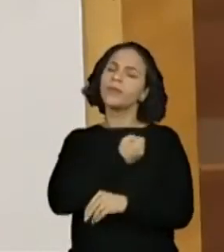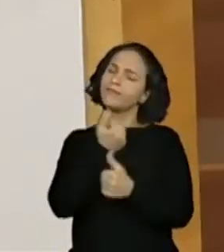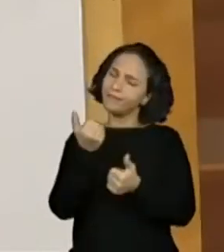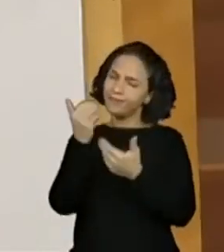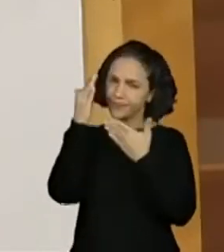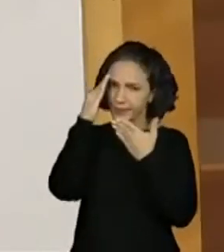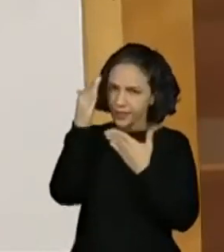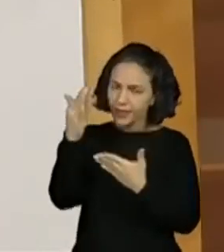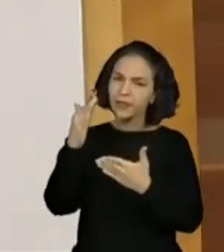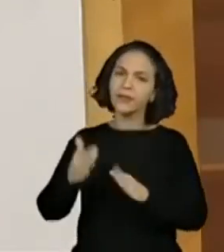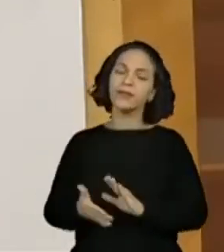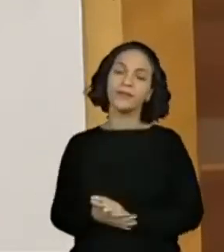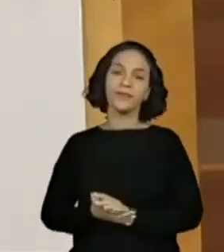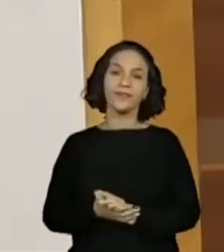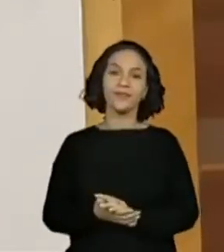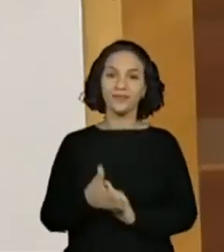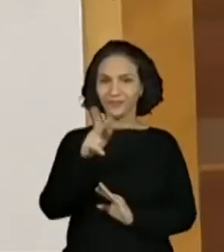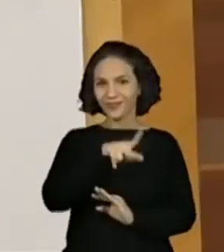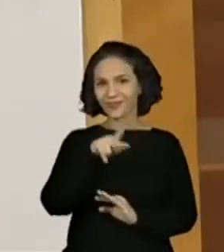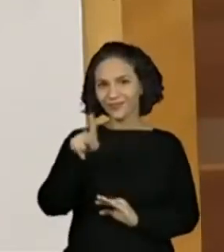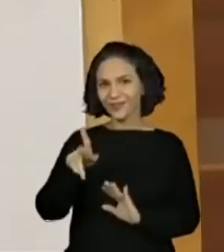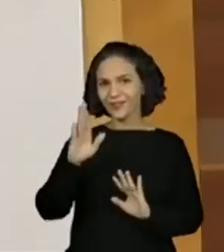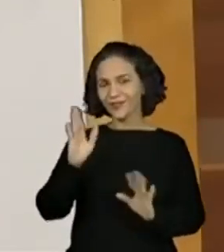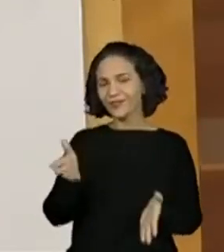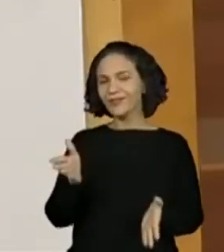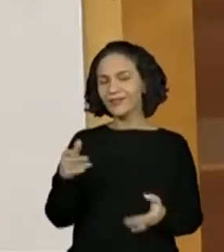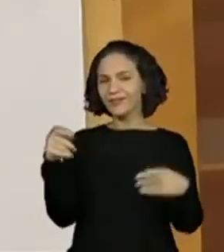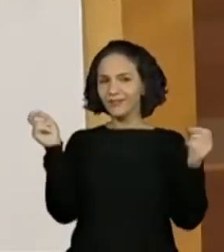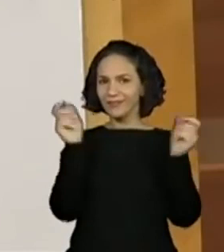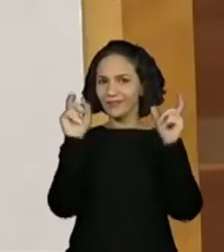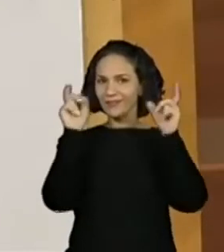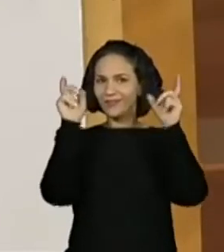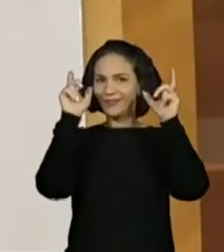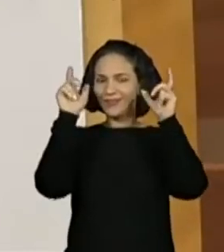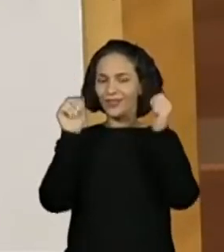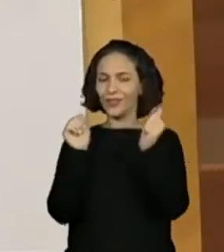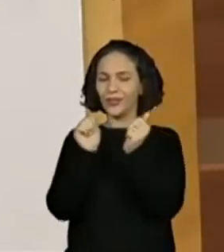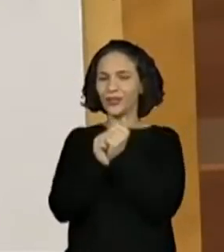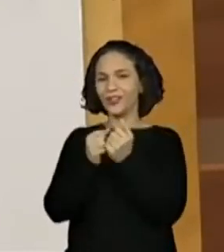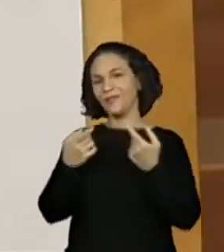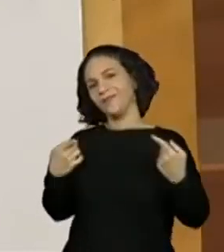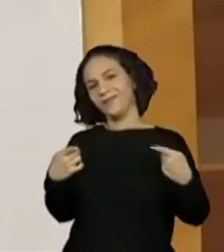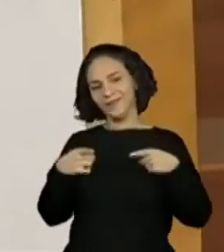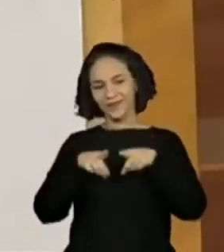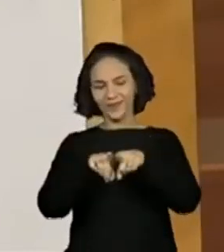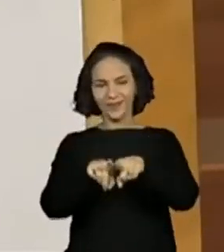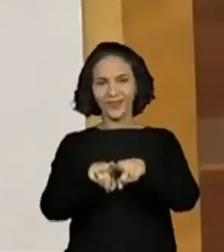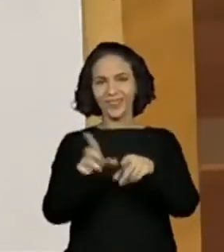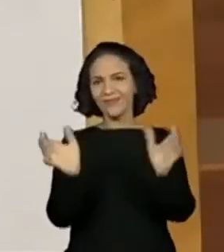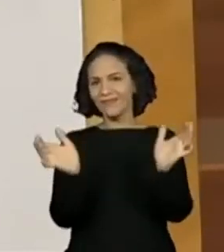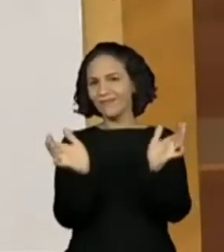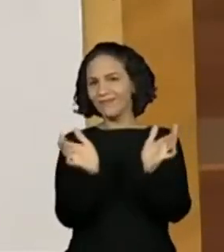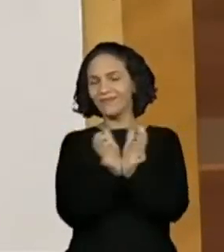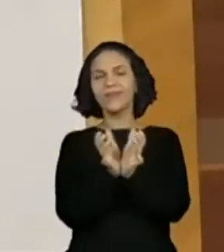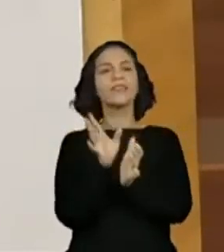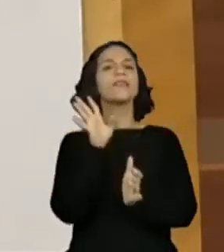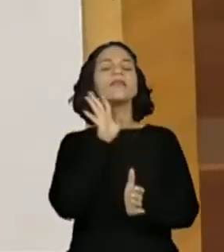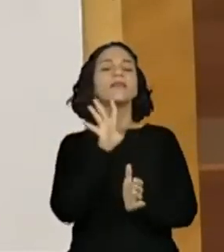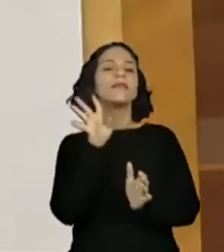pra gente. Acho que as professoras já estão assim bem antenadas isso, com a gente aqui. Bem legal. Nós estamos formando um time muito essa legal, né, professores? Parceria é